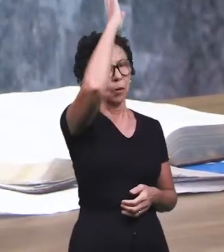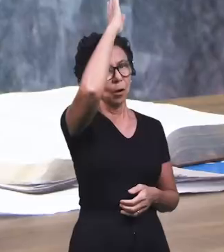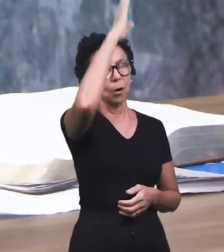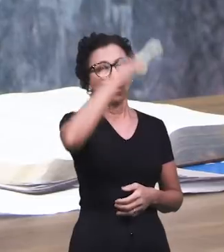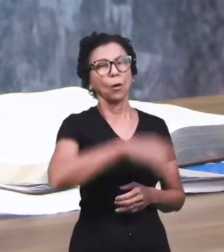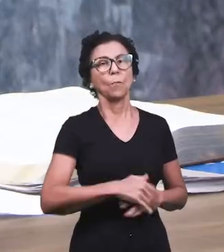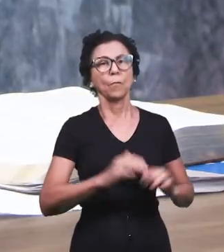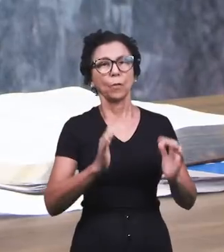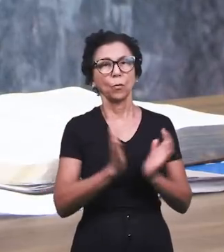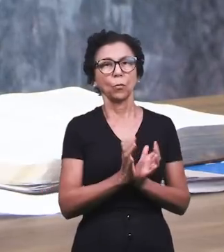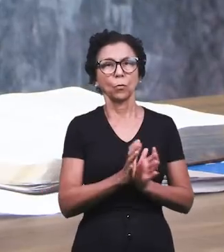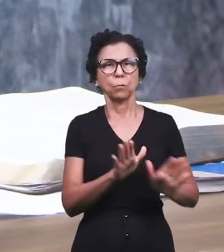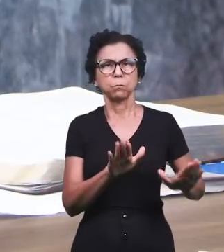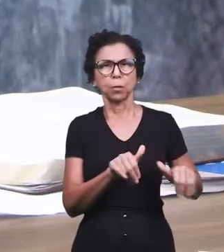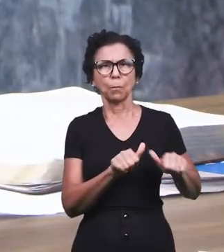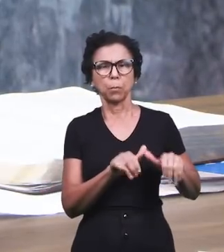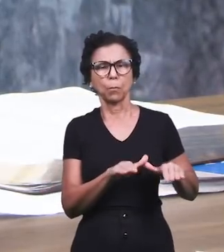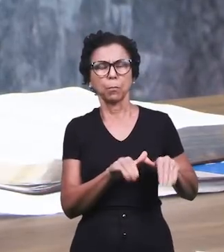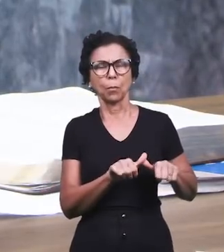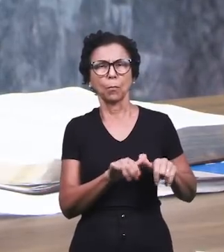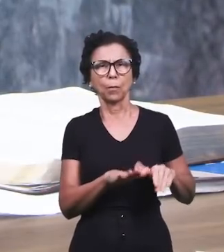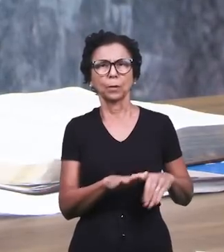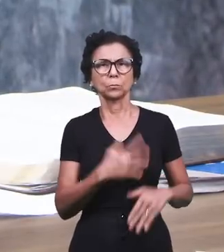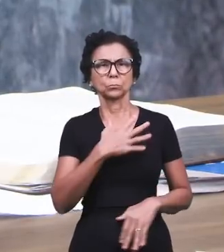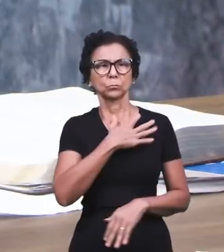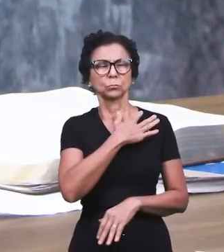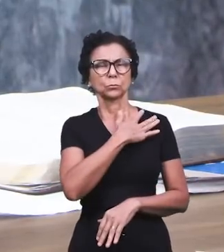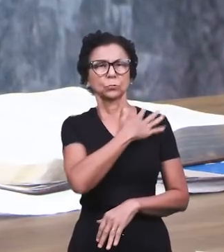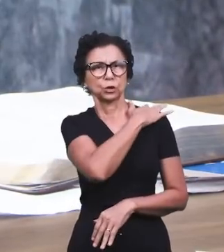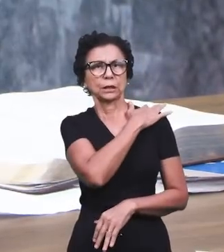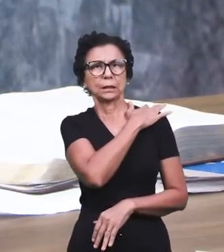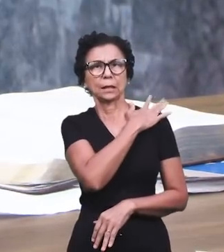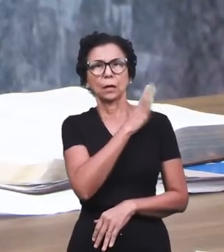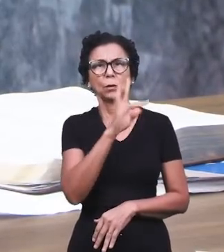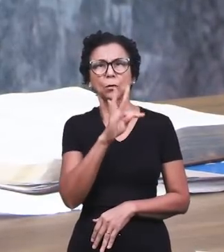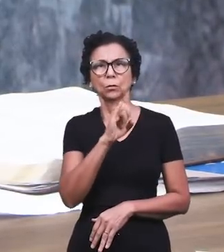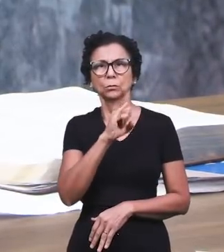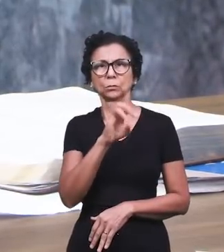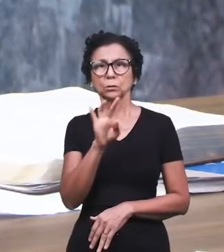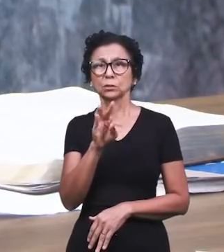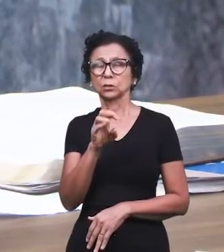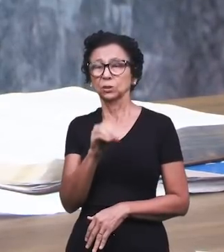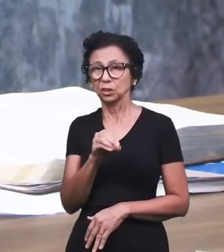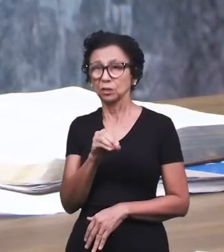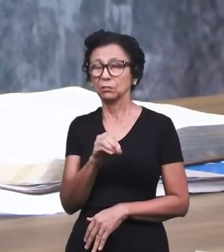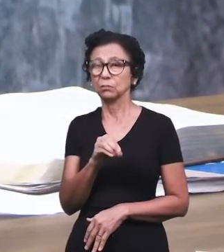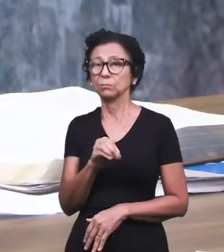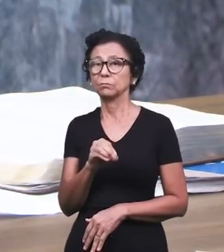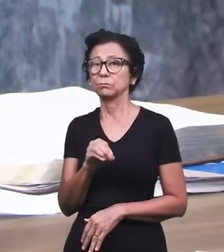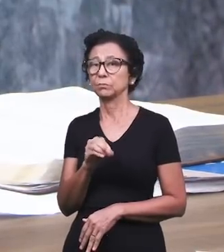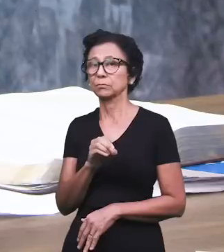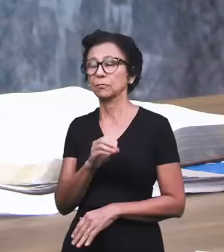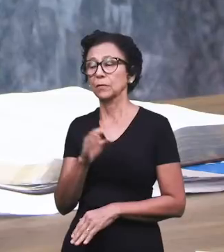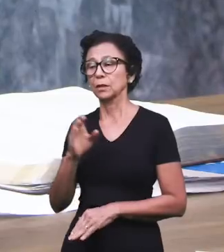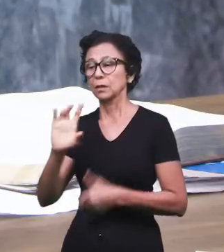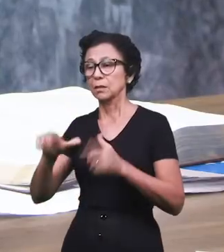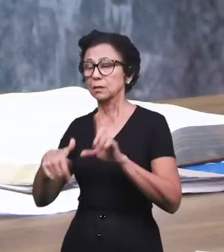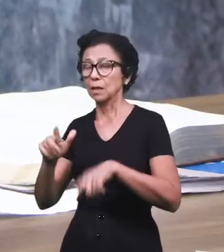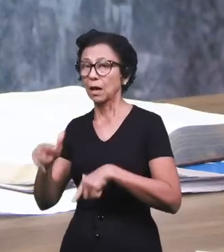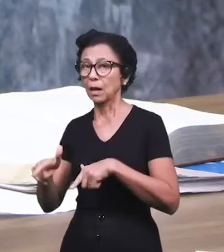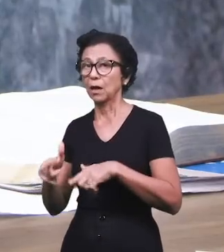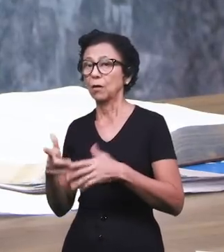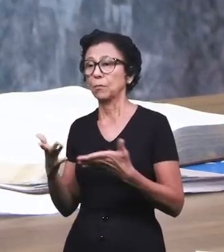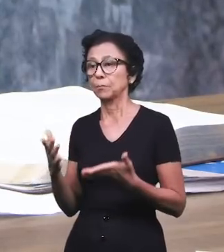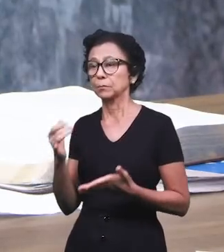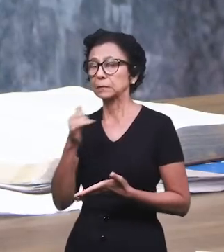general Tito. E é um momento terrível da história de Israel.